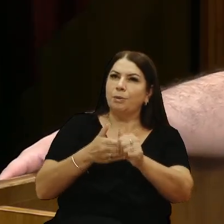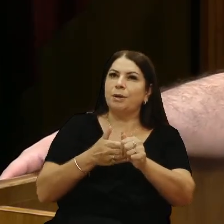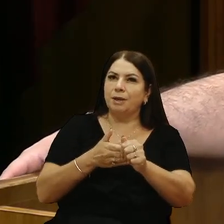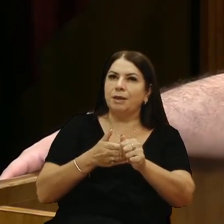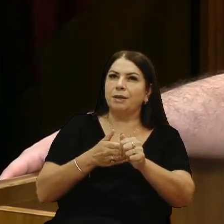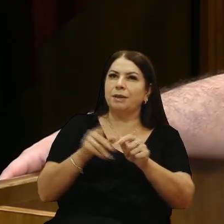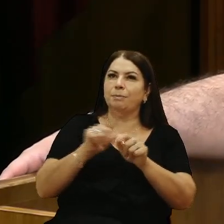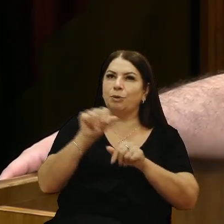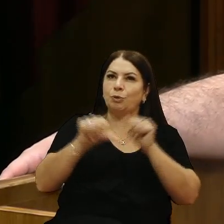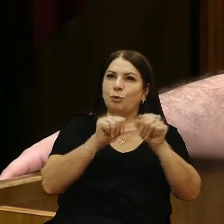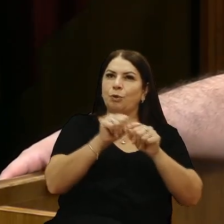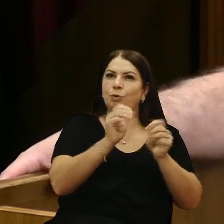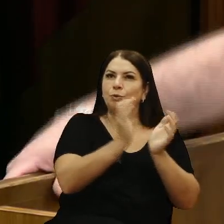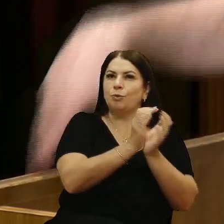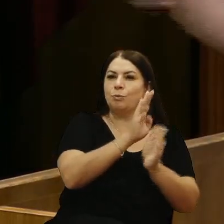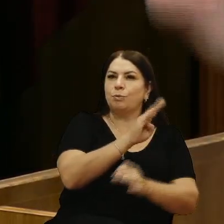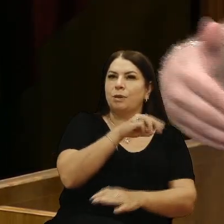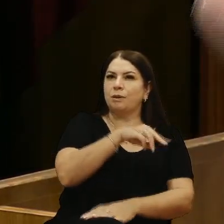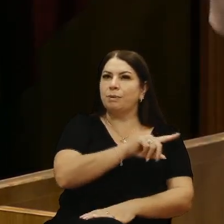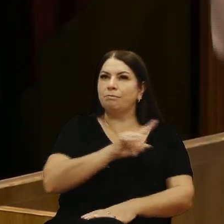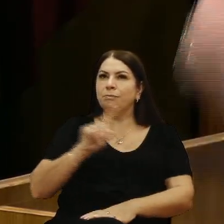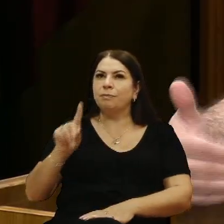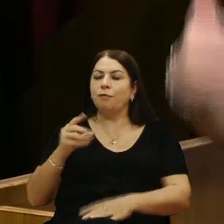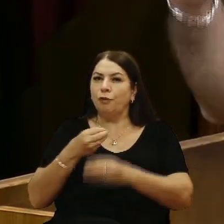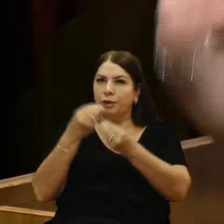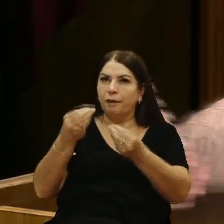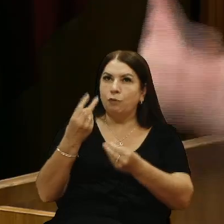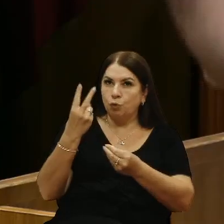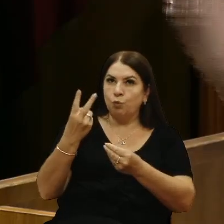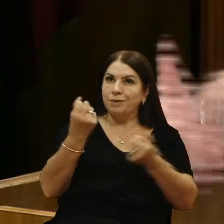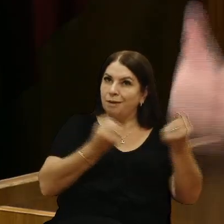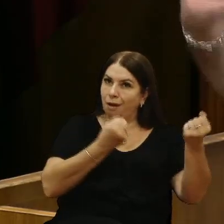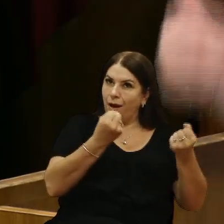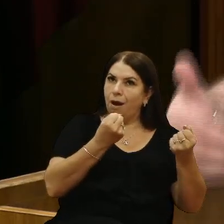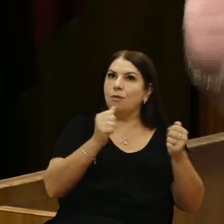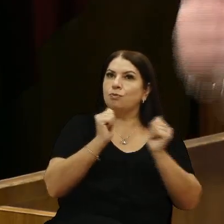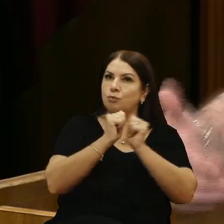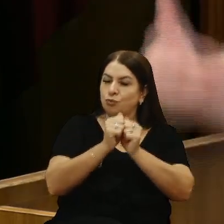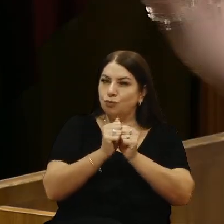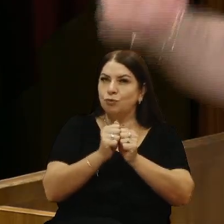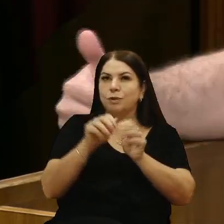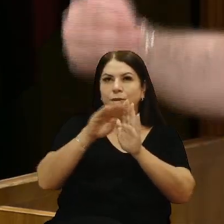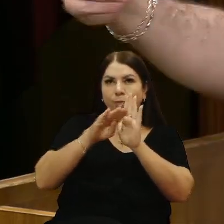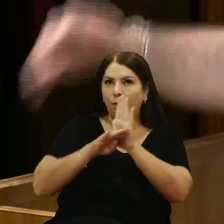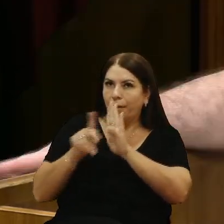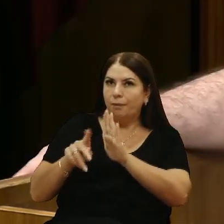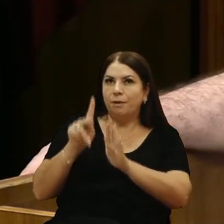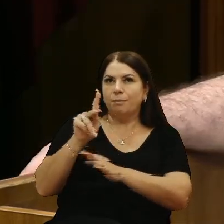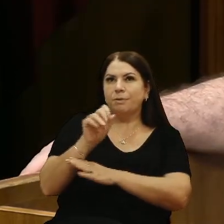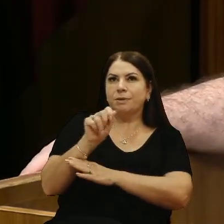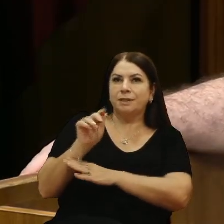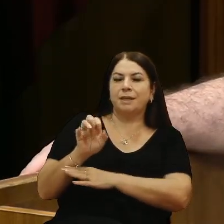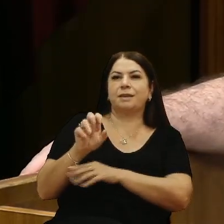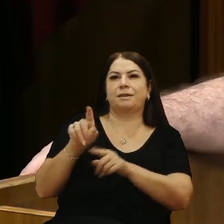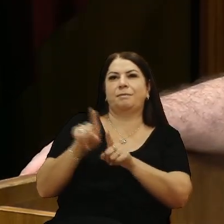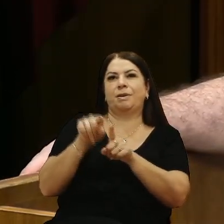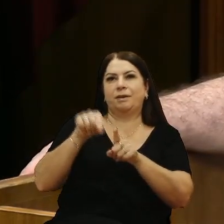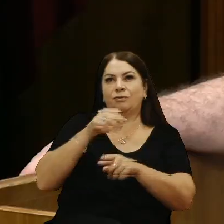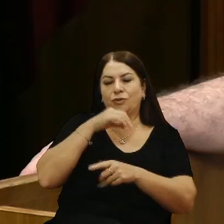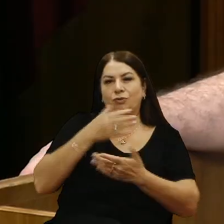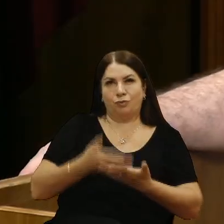comando do Comando Geral da Brigada Militar, foram entregues 2 viaturas através do programa PSEG para Caxias do Sul, para o 12